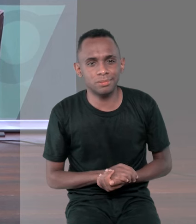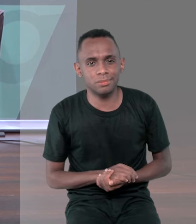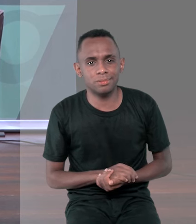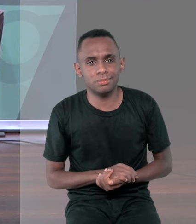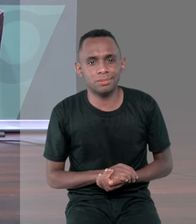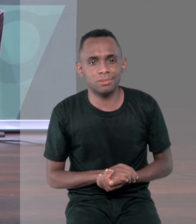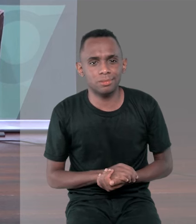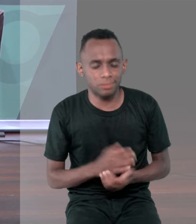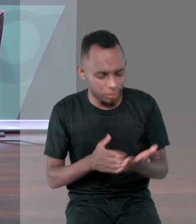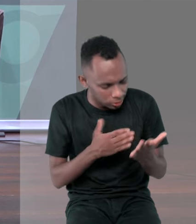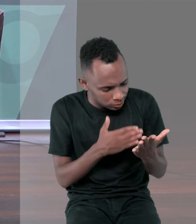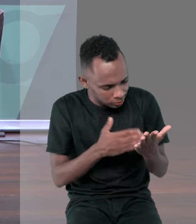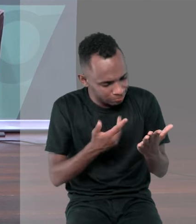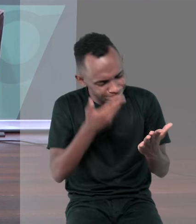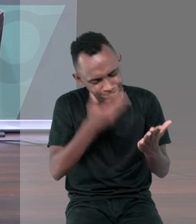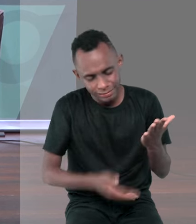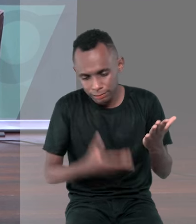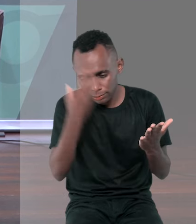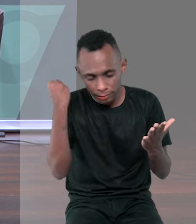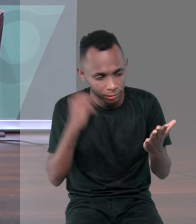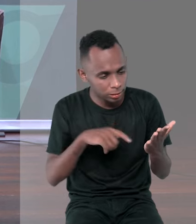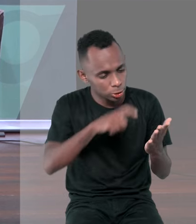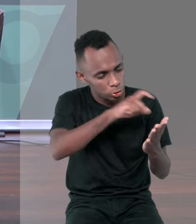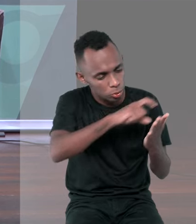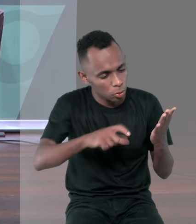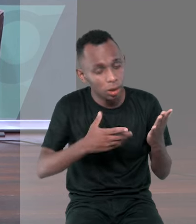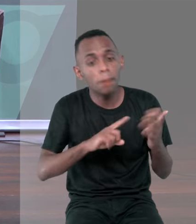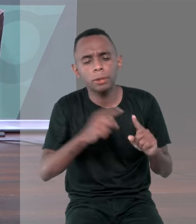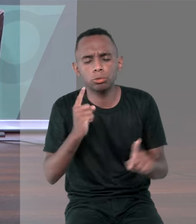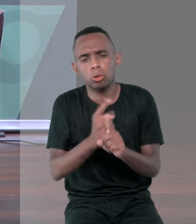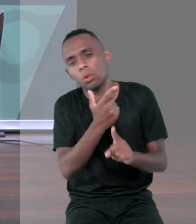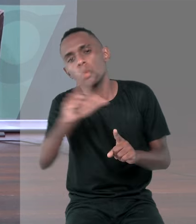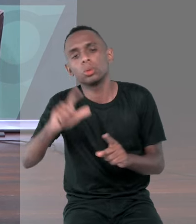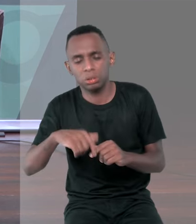É que eu acabei perdendo a parte que eu queria ler, mas eu achei uma outra.